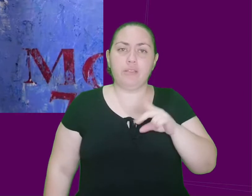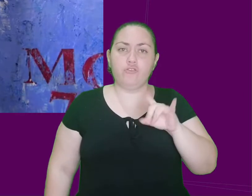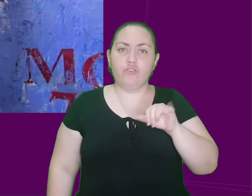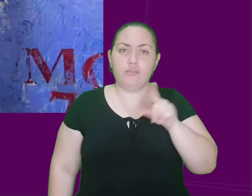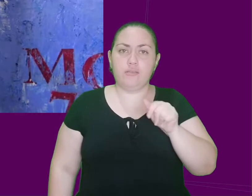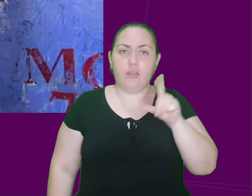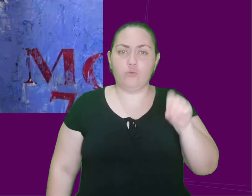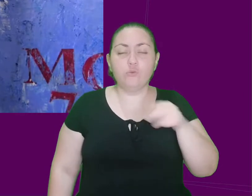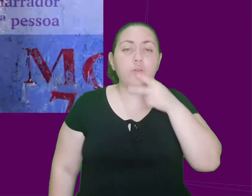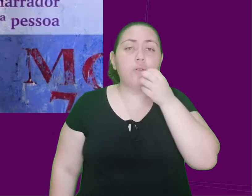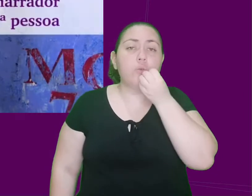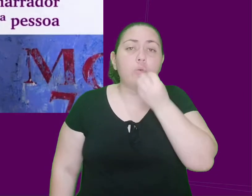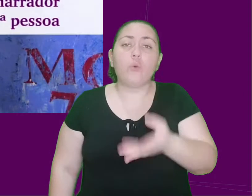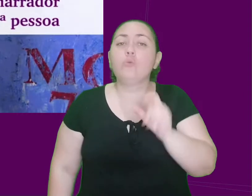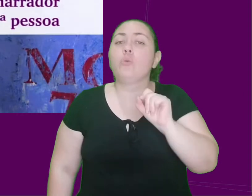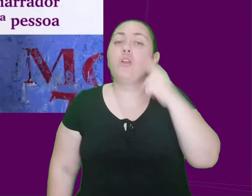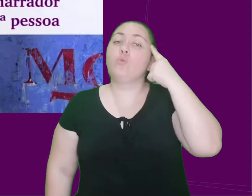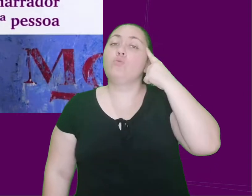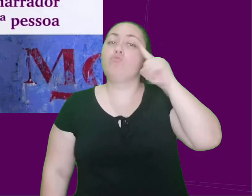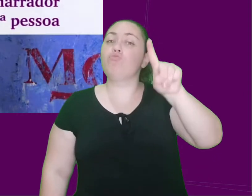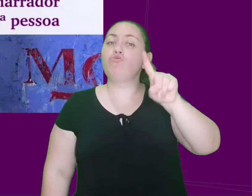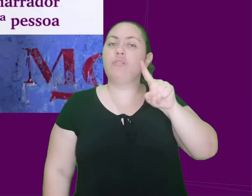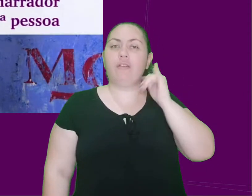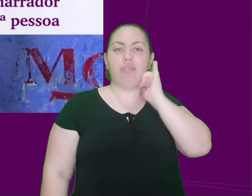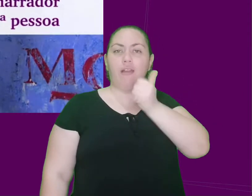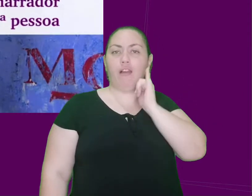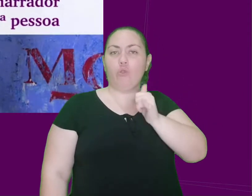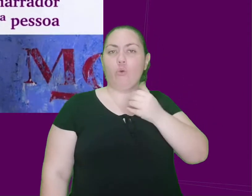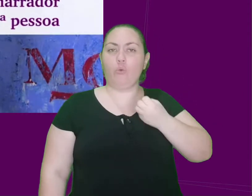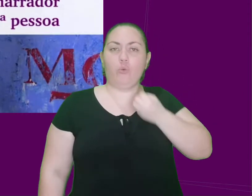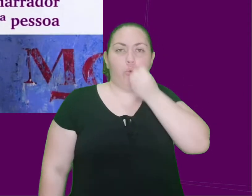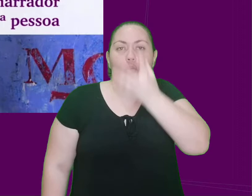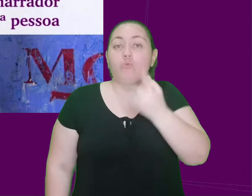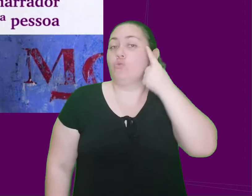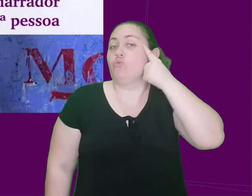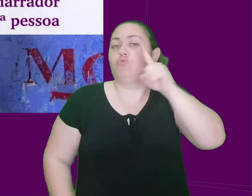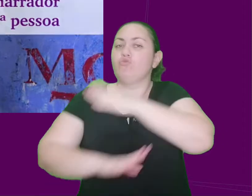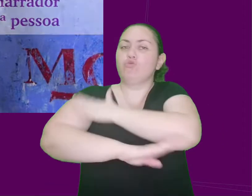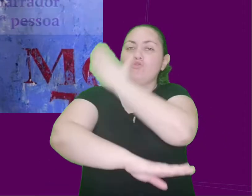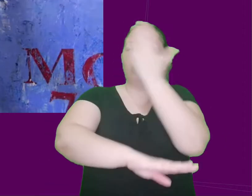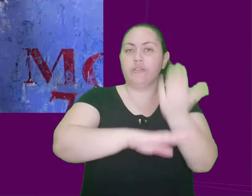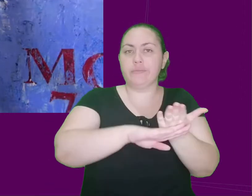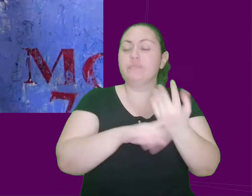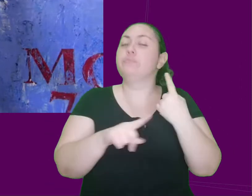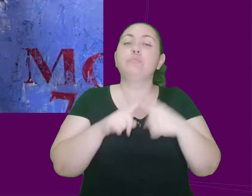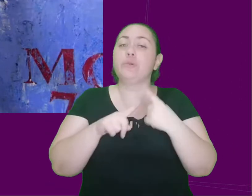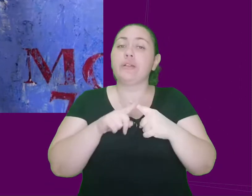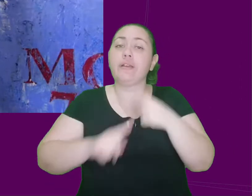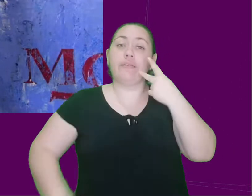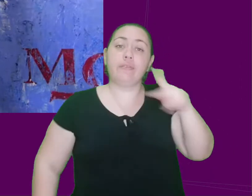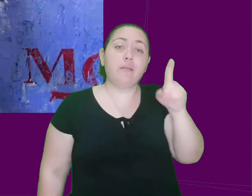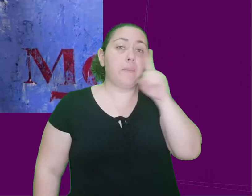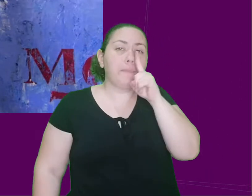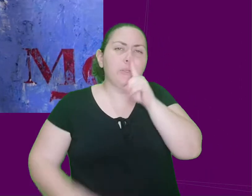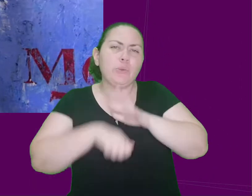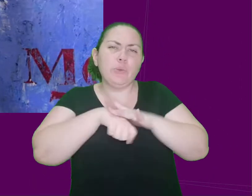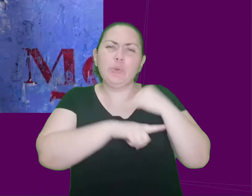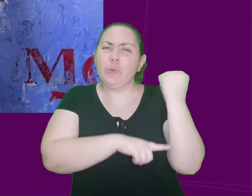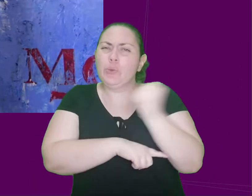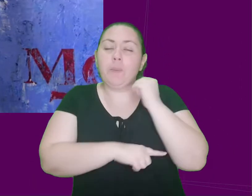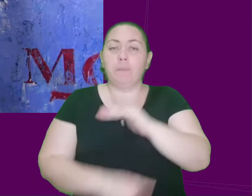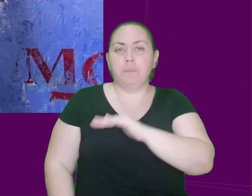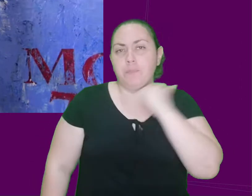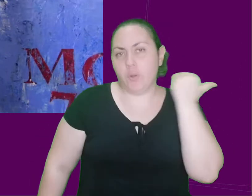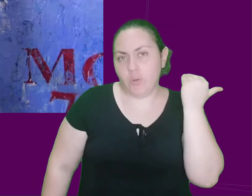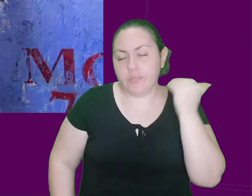ele aborda um dia na vida do seu narrador, mas um dia que se singulariza porque a sua mãe, muito doente, falece ao